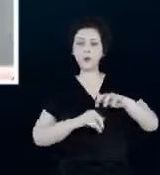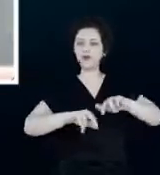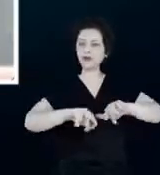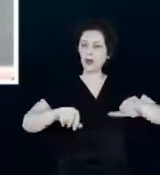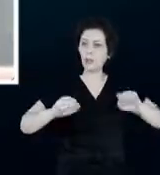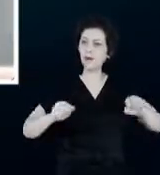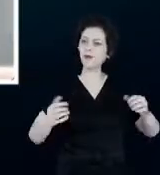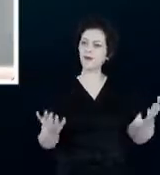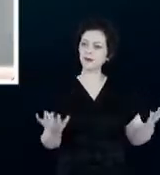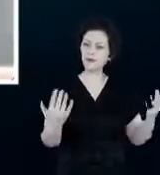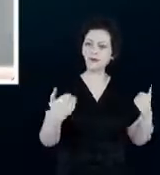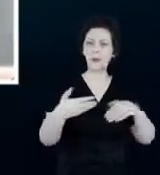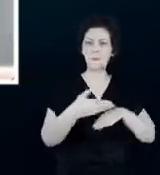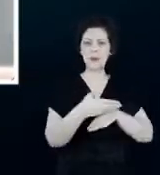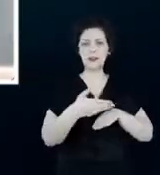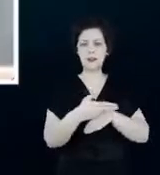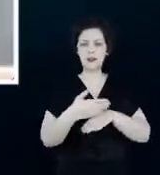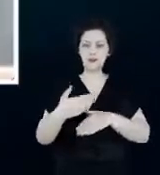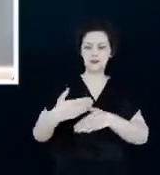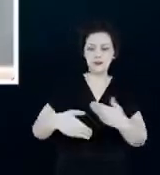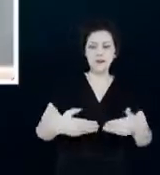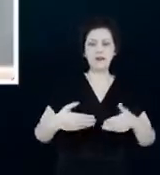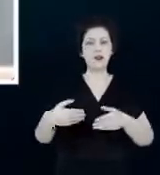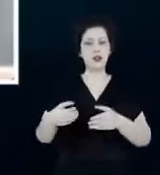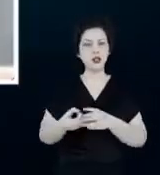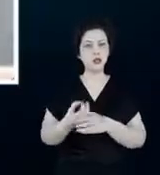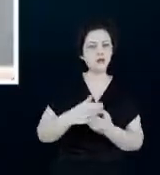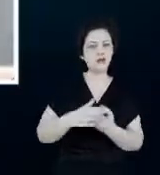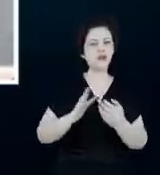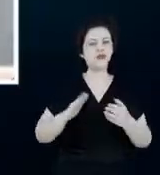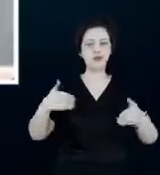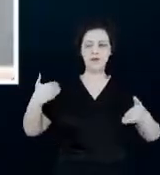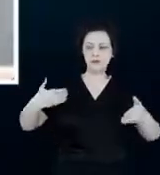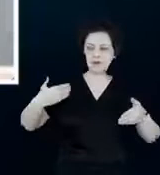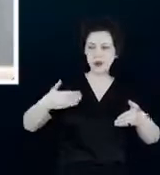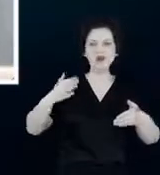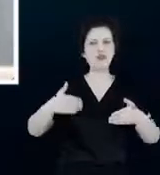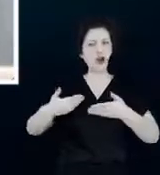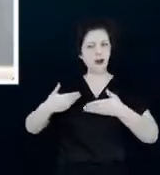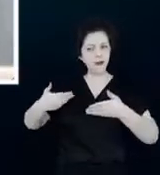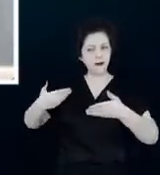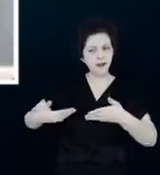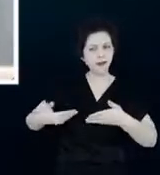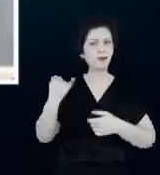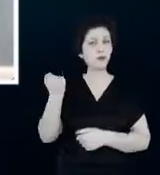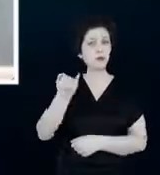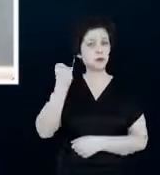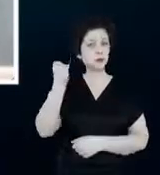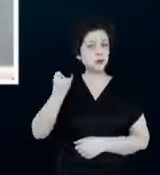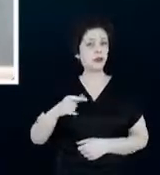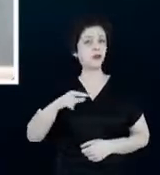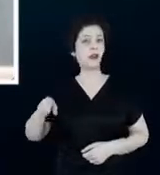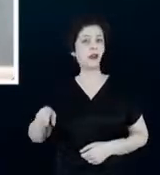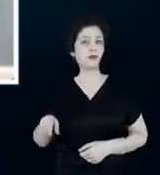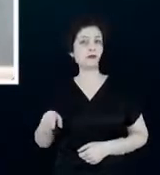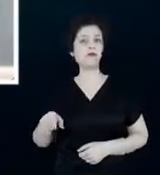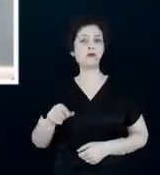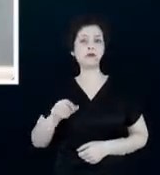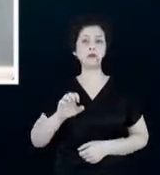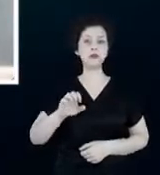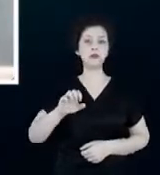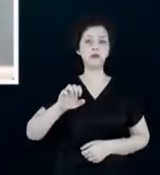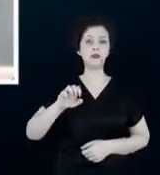envolvidos nos processos de inovação e que já têm feito, de fato, um papel muito importante, né? A gente vê a Embrapi,